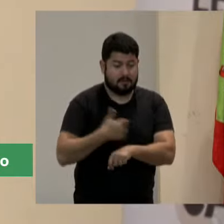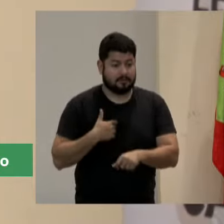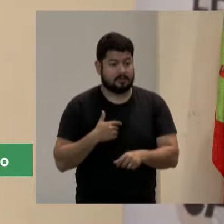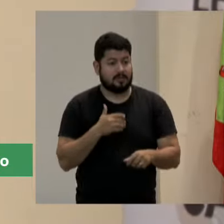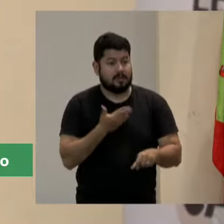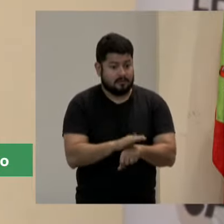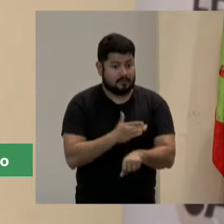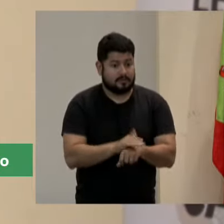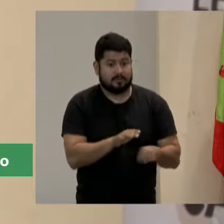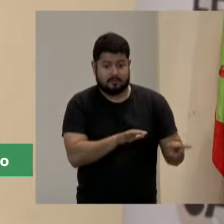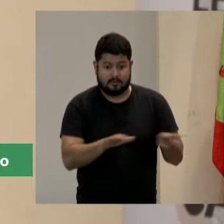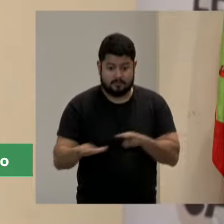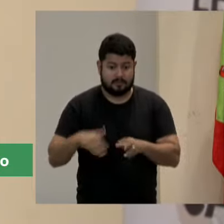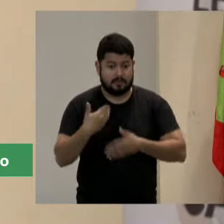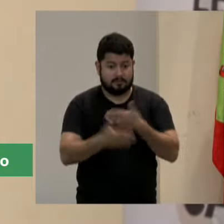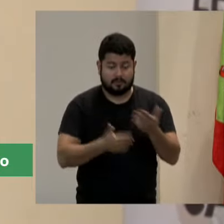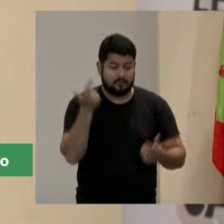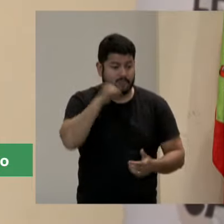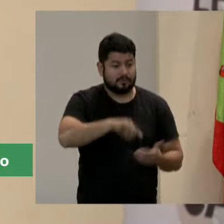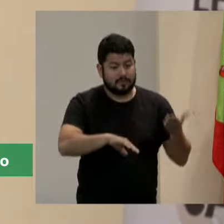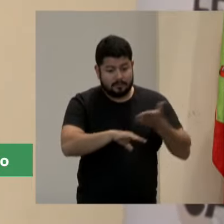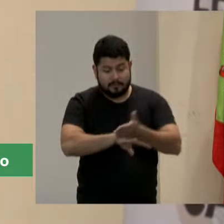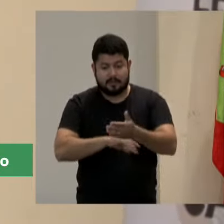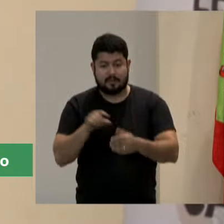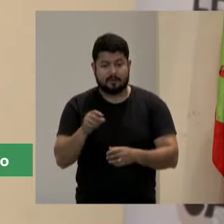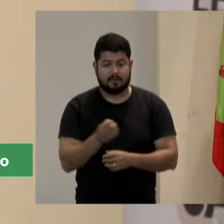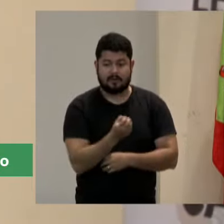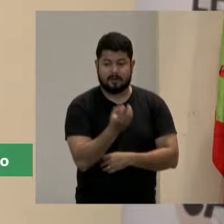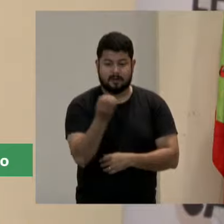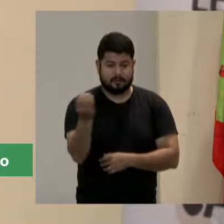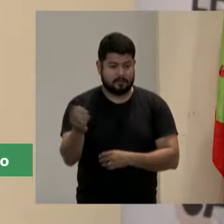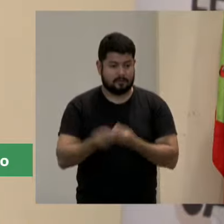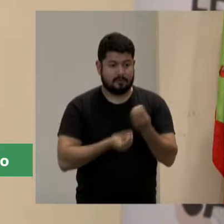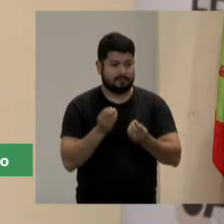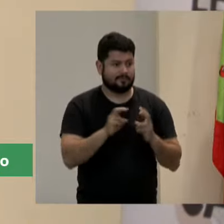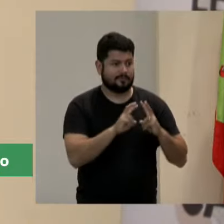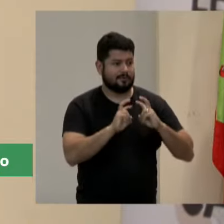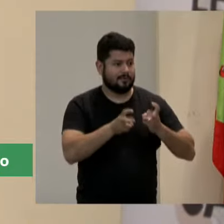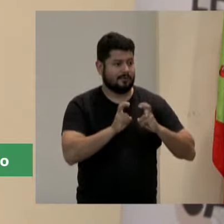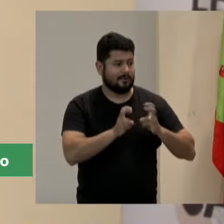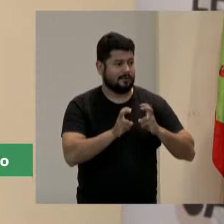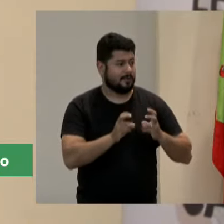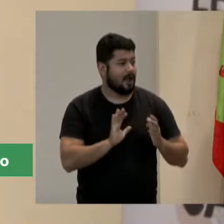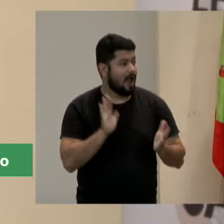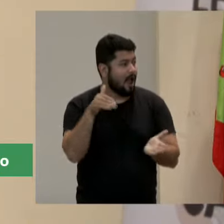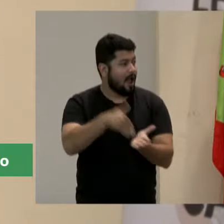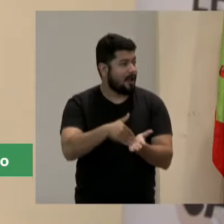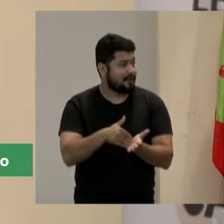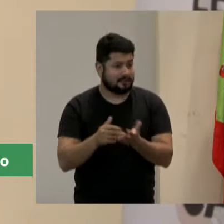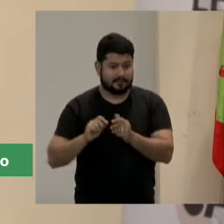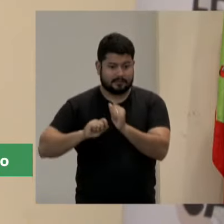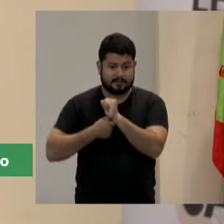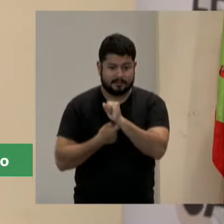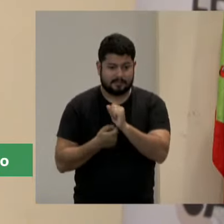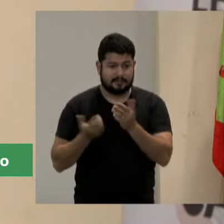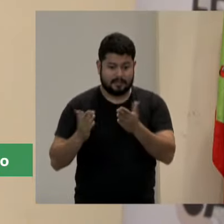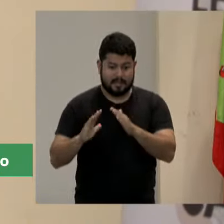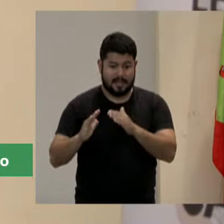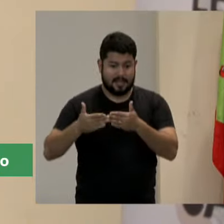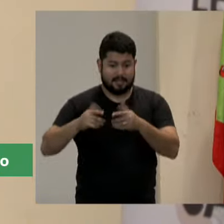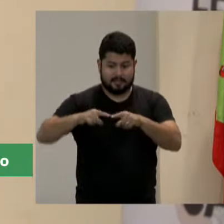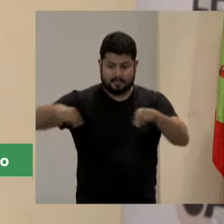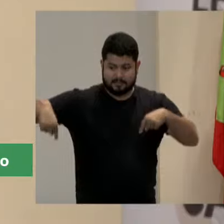semana eu consegui estudar fora, fui estudar, ia de ônibus, até que eles me trancaram na sala para me dar aula para eles. Fiquei um final